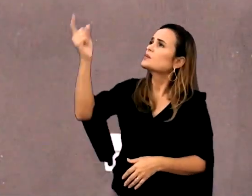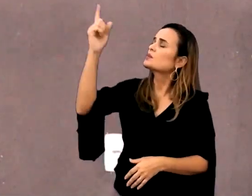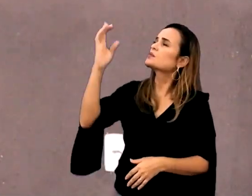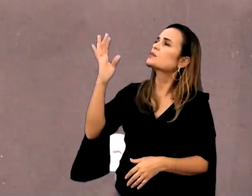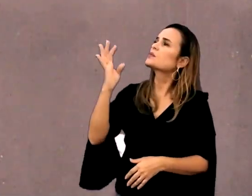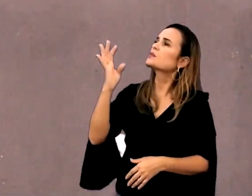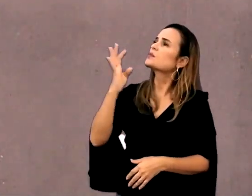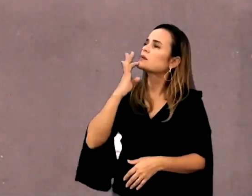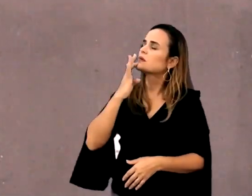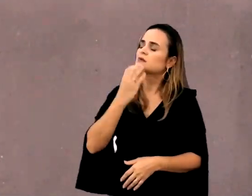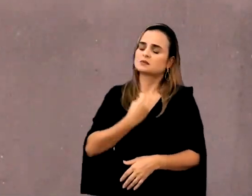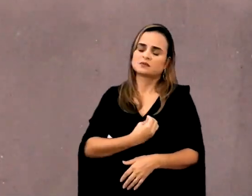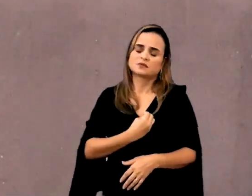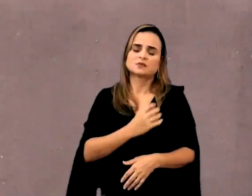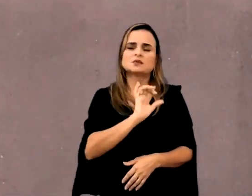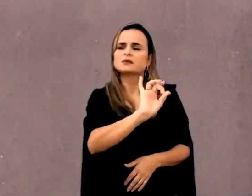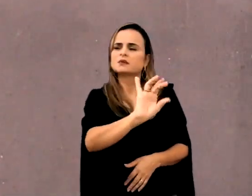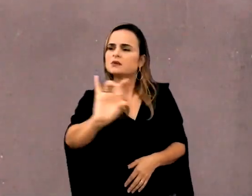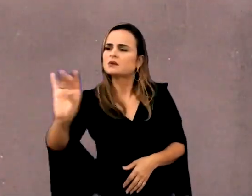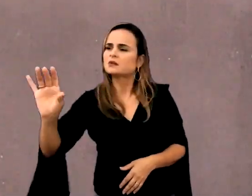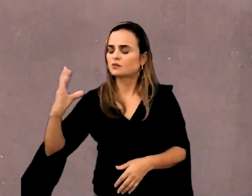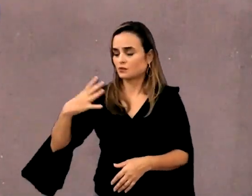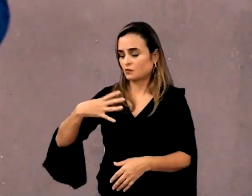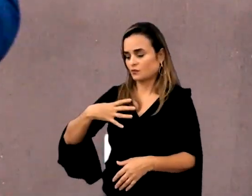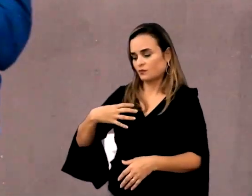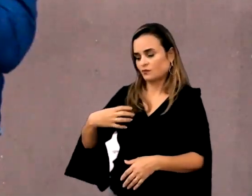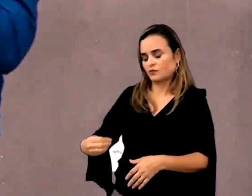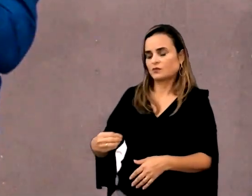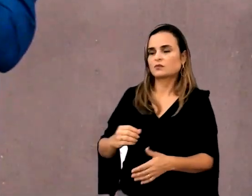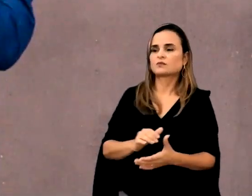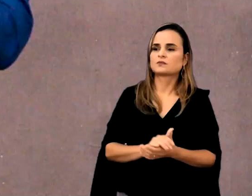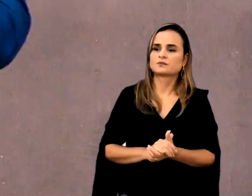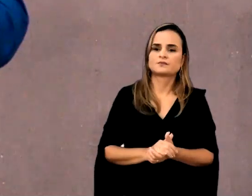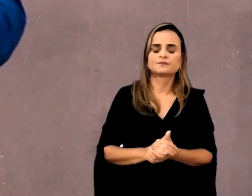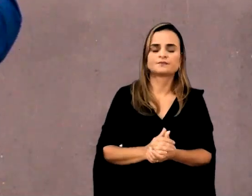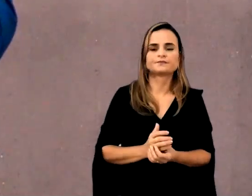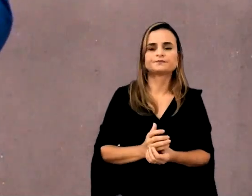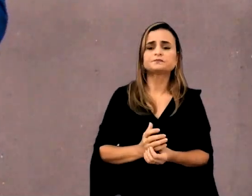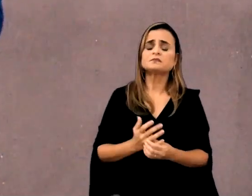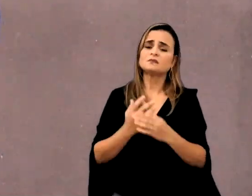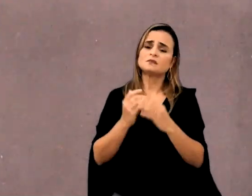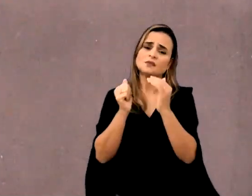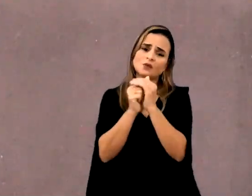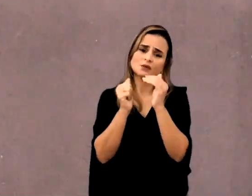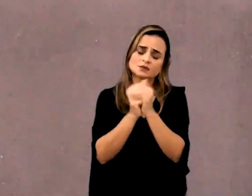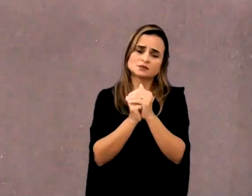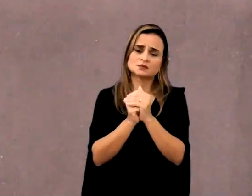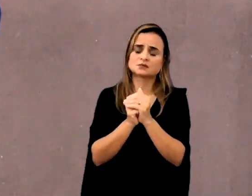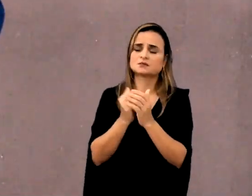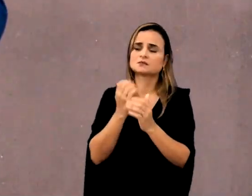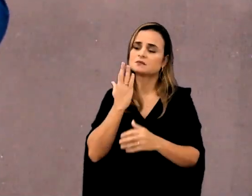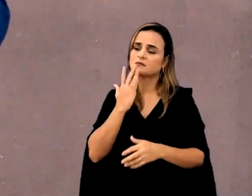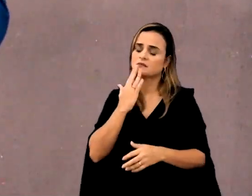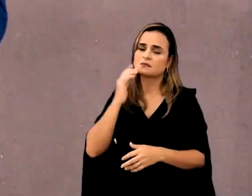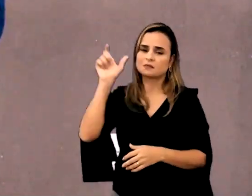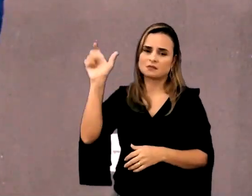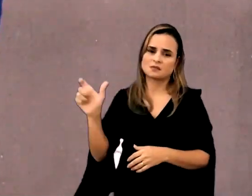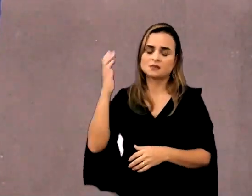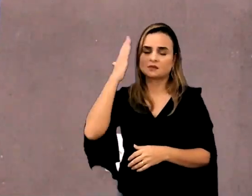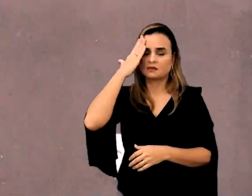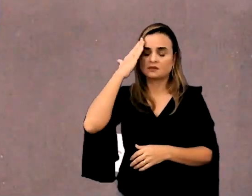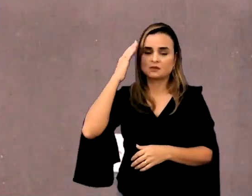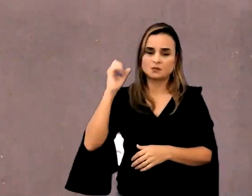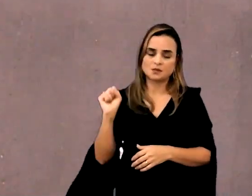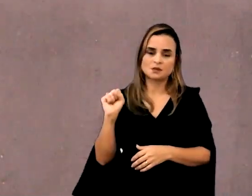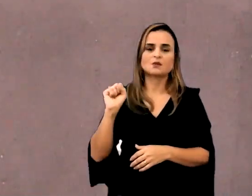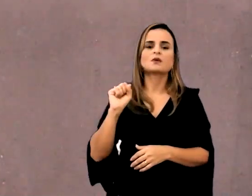do coração dos filhos dos homens. Então, quando ele faz essa oração, no início do